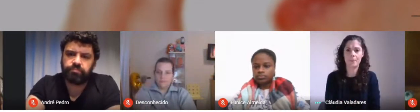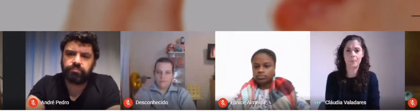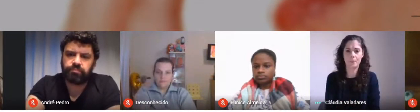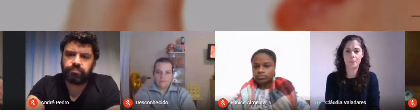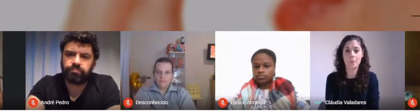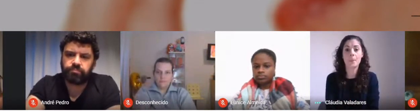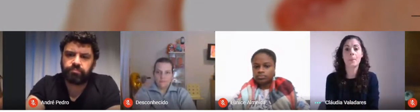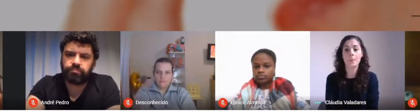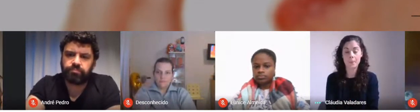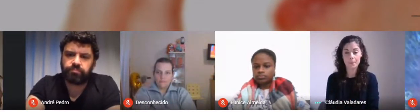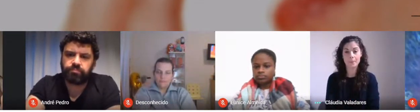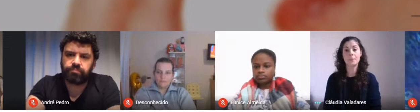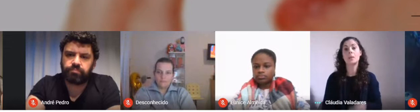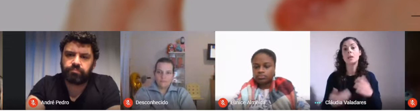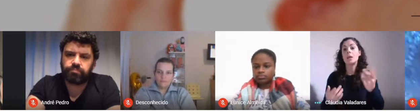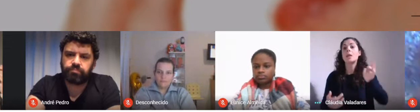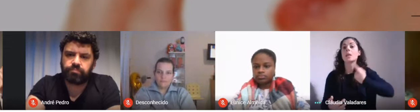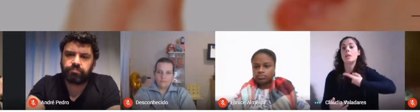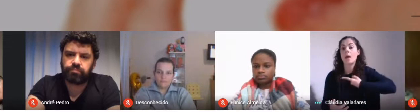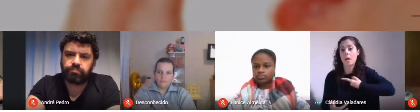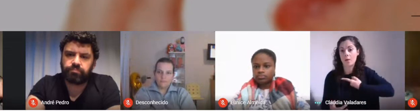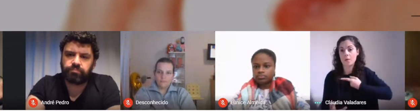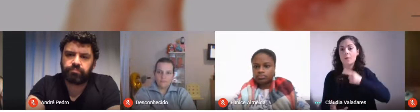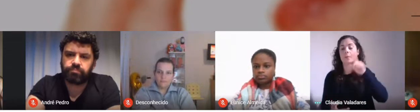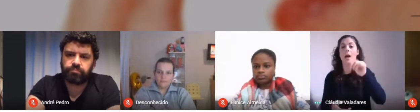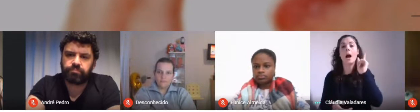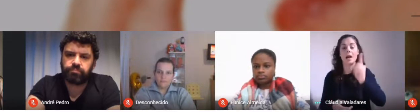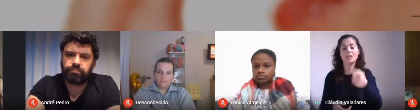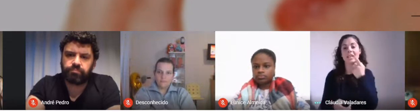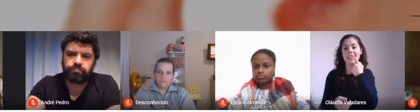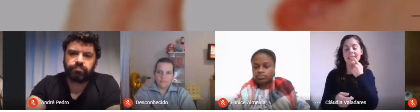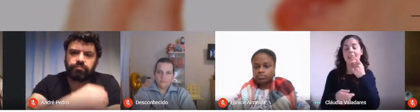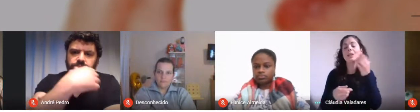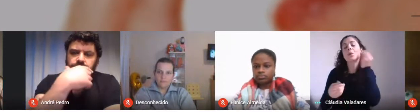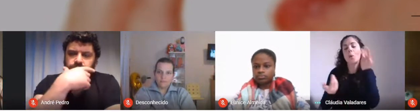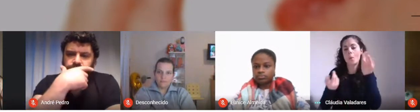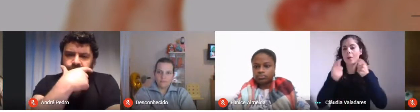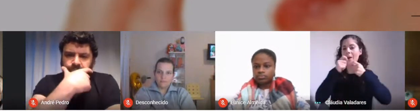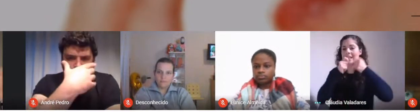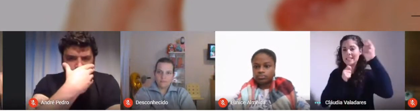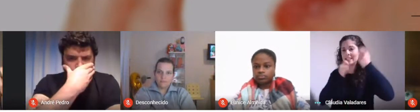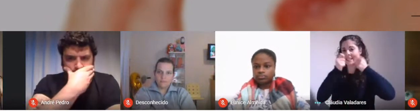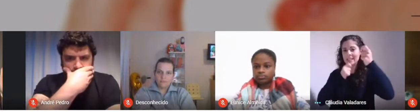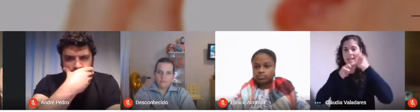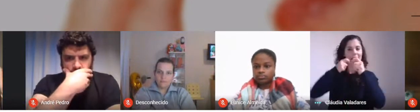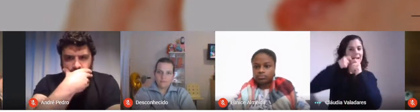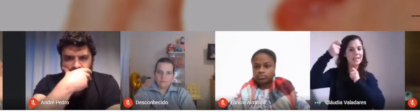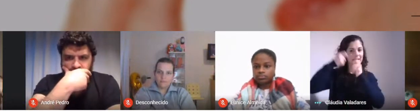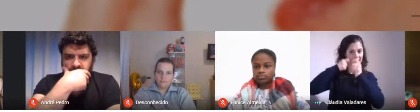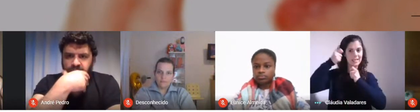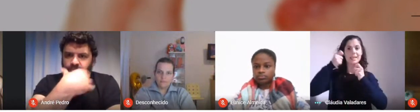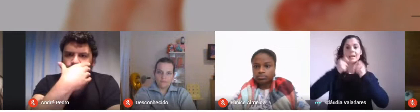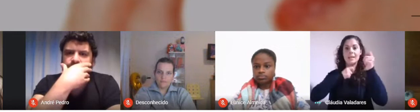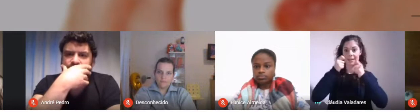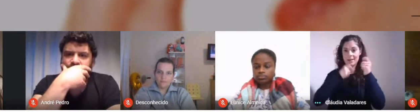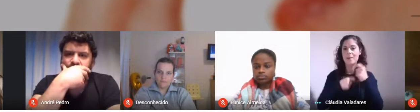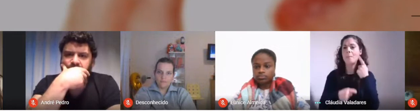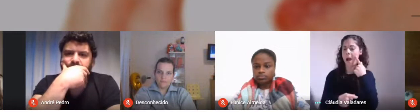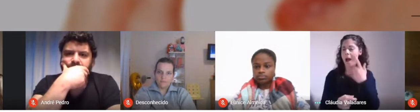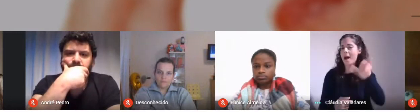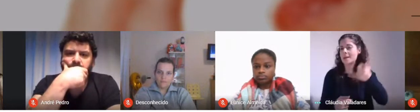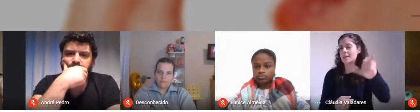Para além disso, deve-se fazer a higiene entre os dentes com o fio dentário. Por exemplo, há mais, que eu vou falar mais à